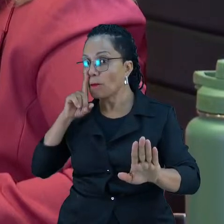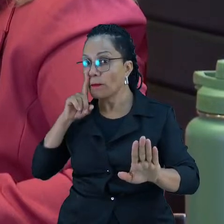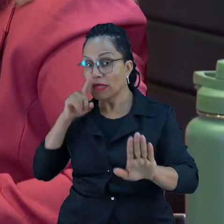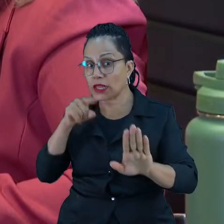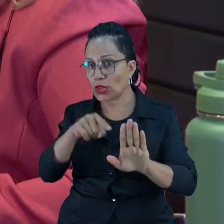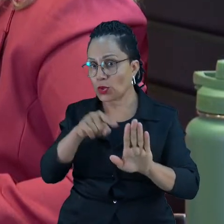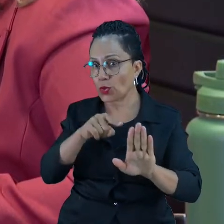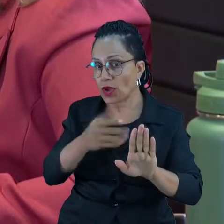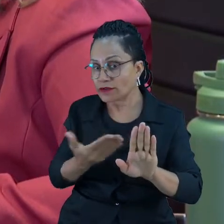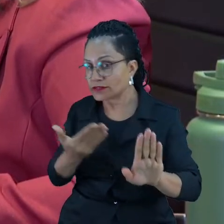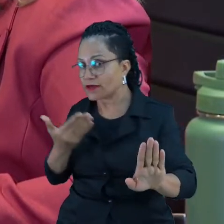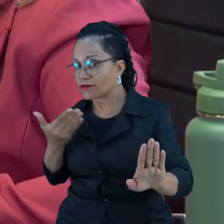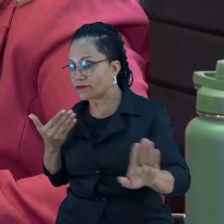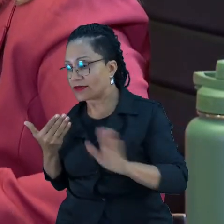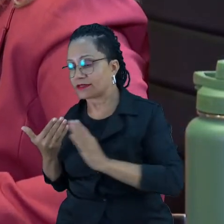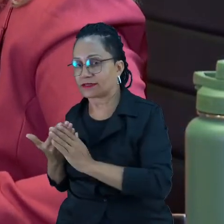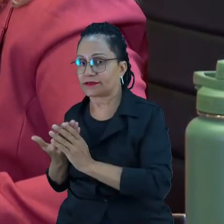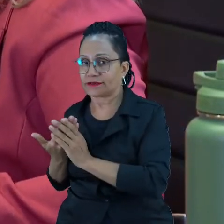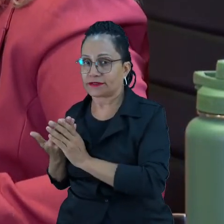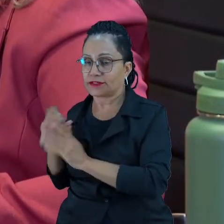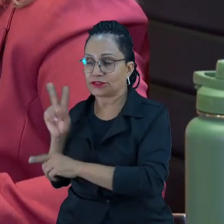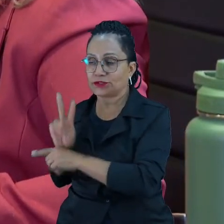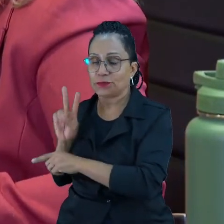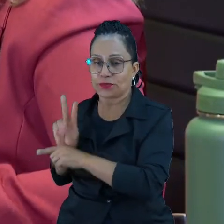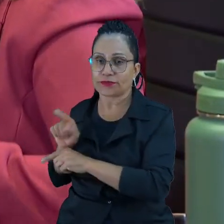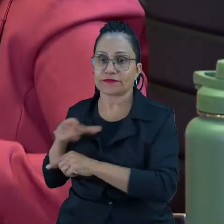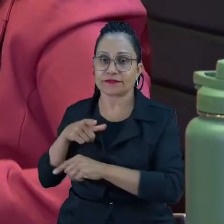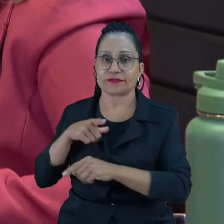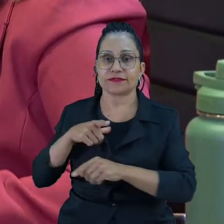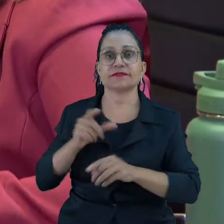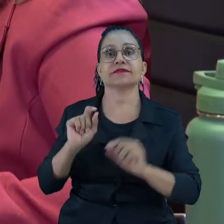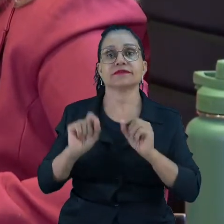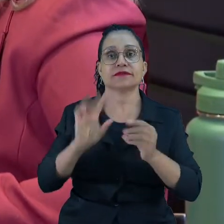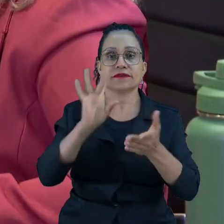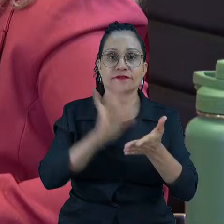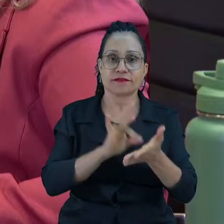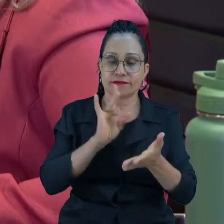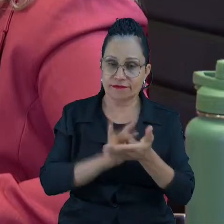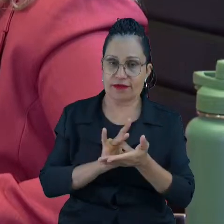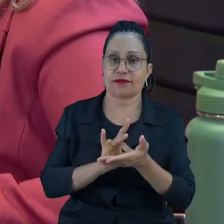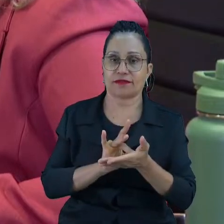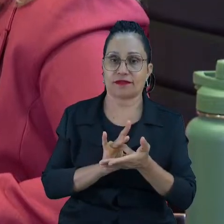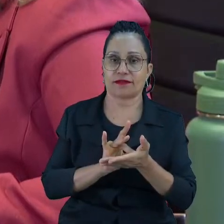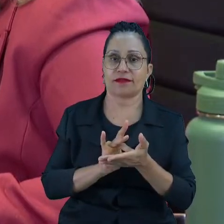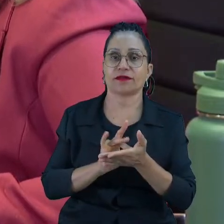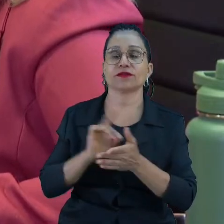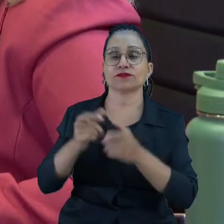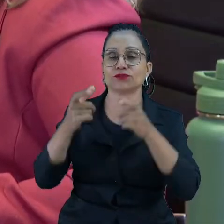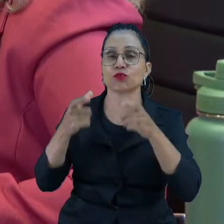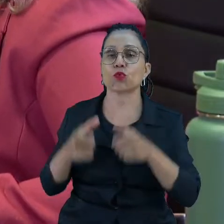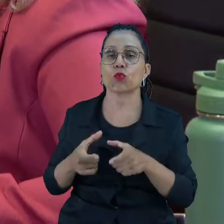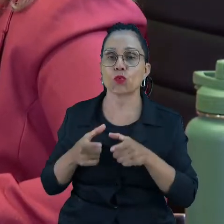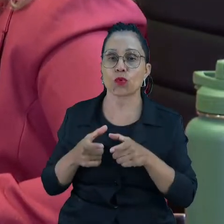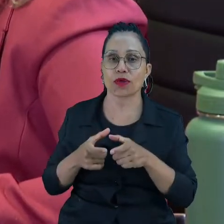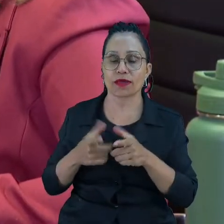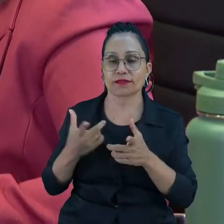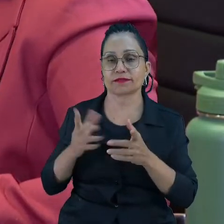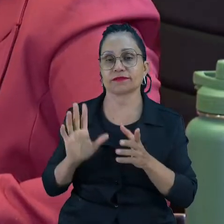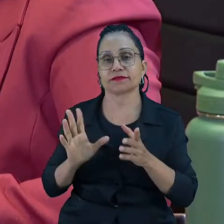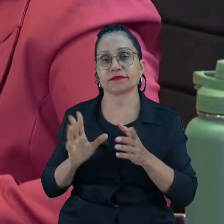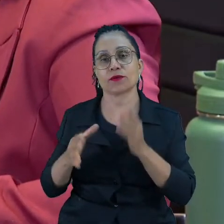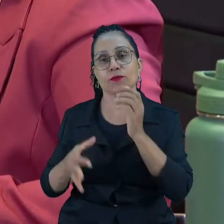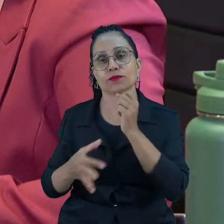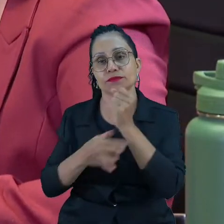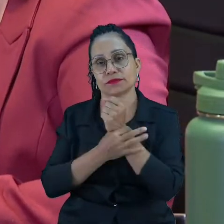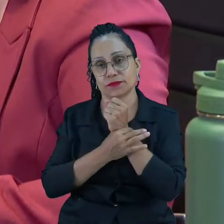medidas para sua proteção e para que você tenha, de fato, desfrute, de fato, de um local sem ter essa preocupação em